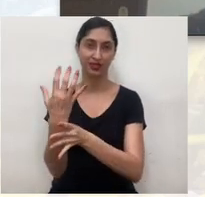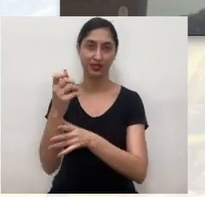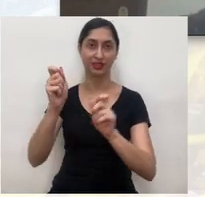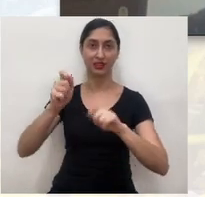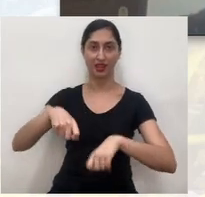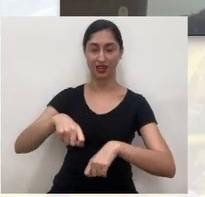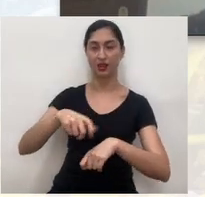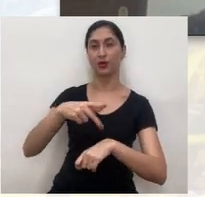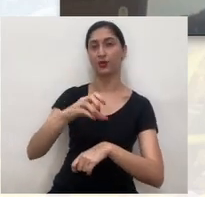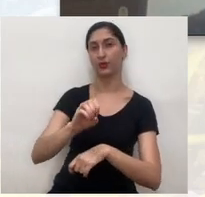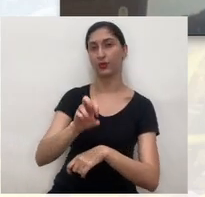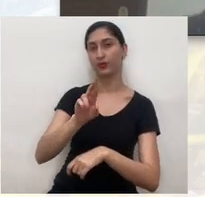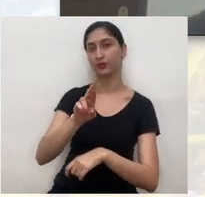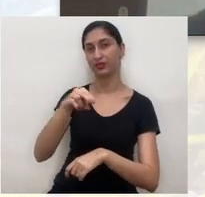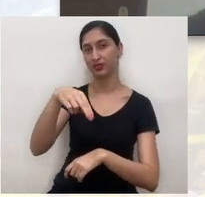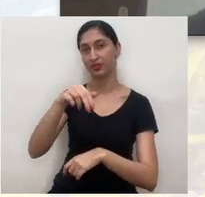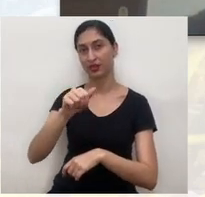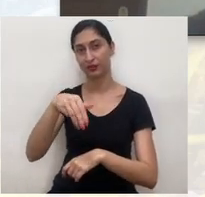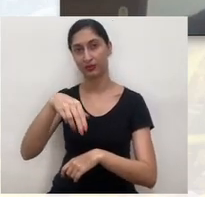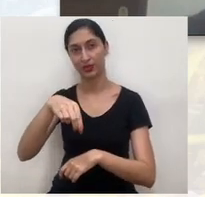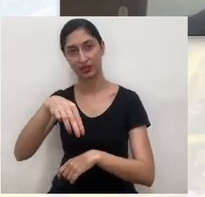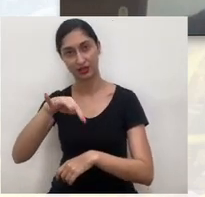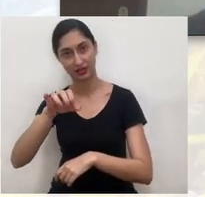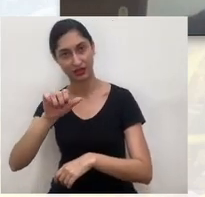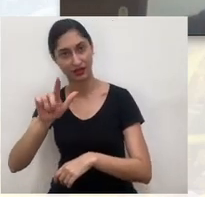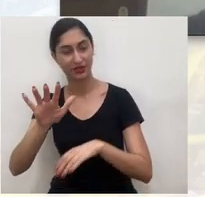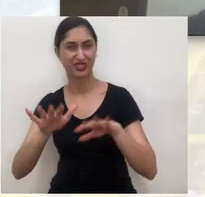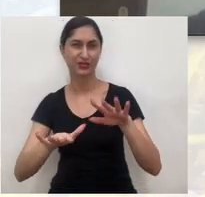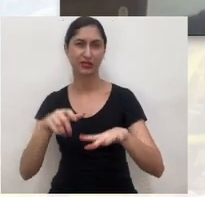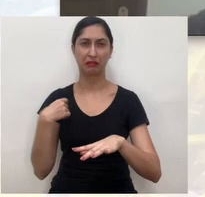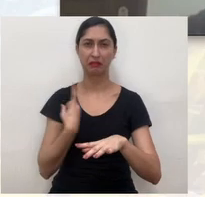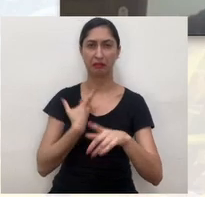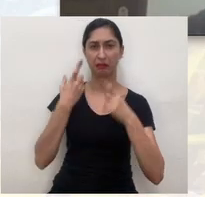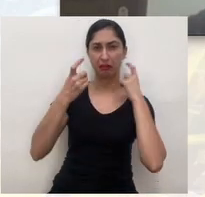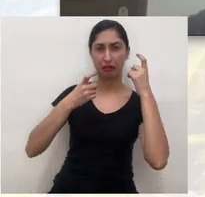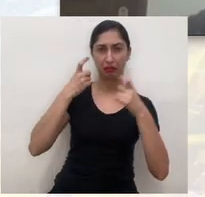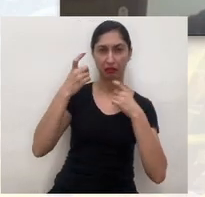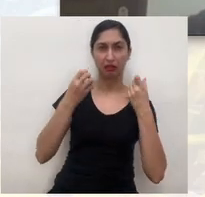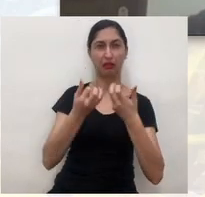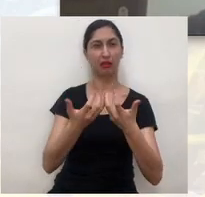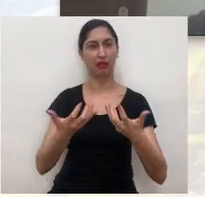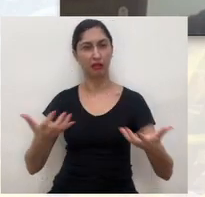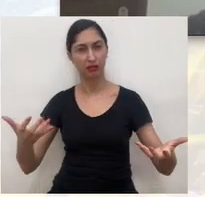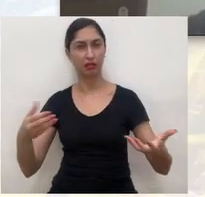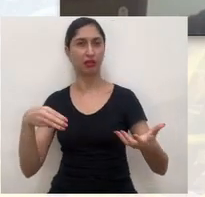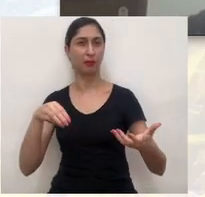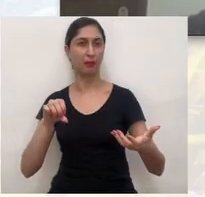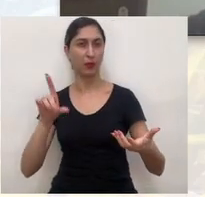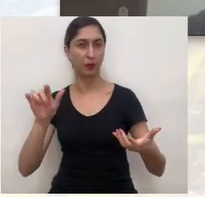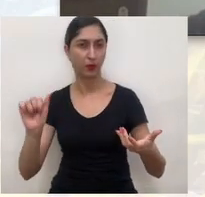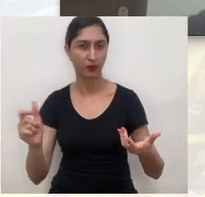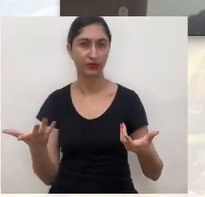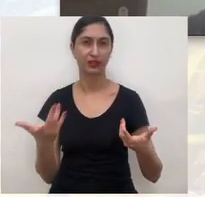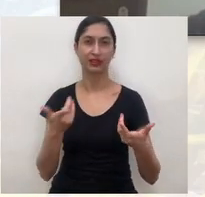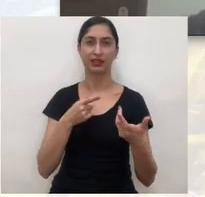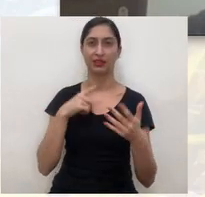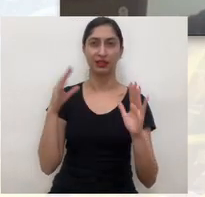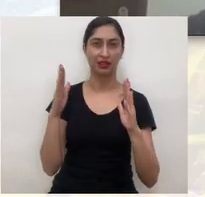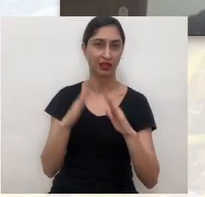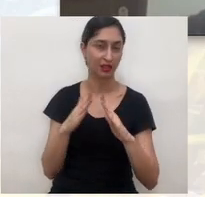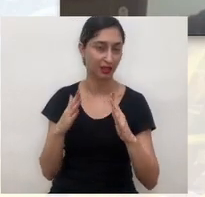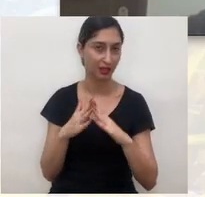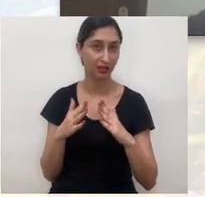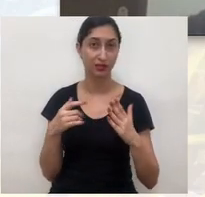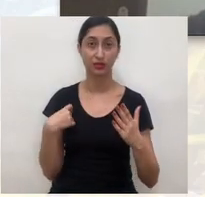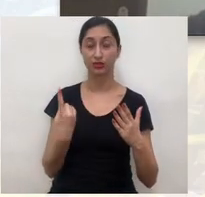gente se preocupar tanto com os jardins da moda, com ter um jardim vertical em casa, a gente procurar